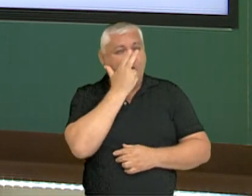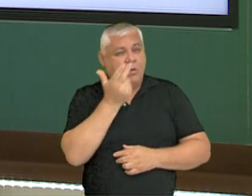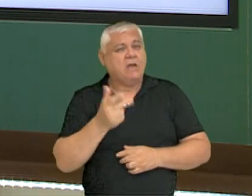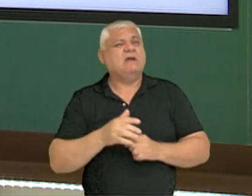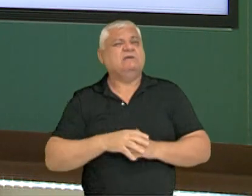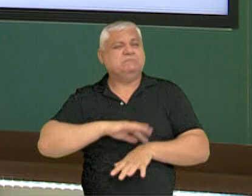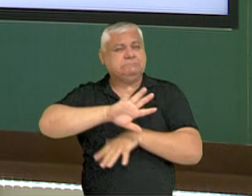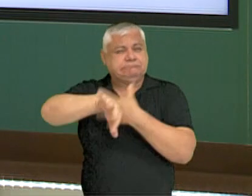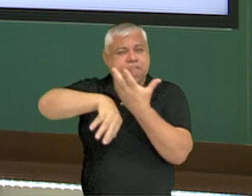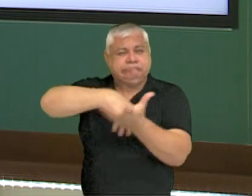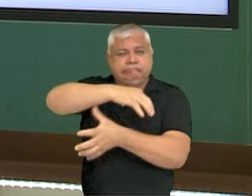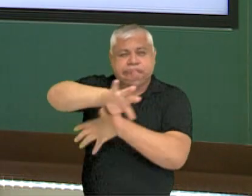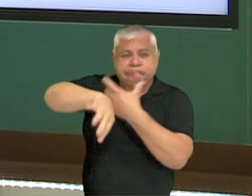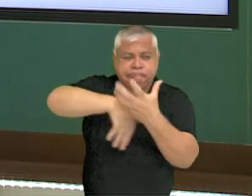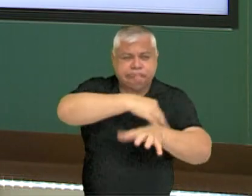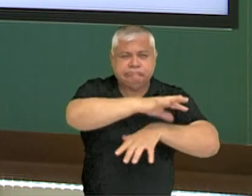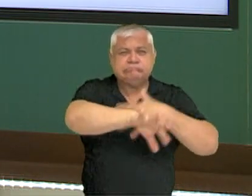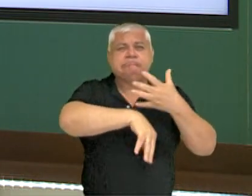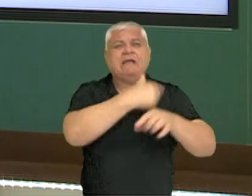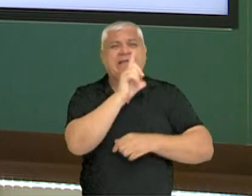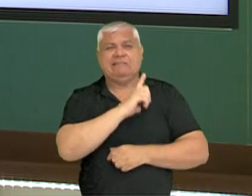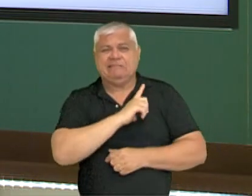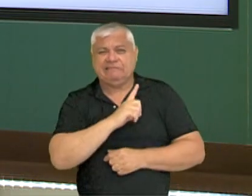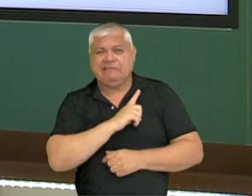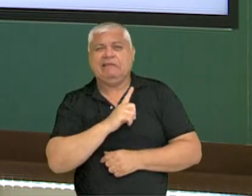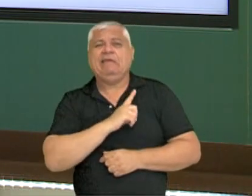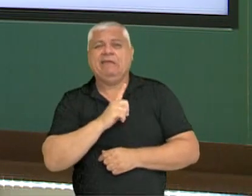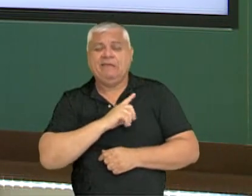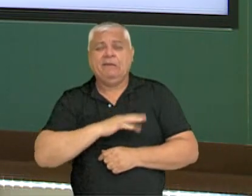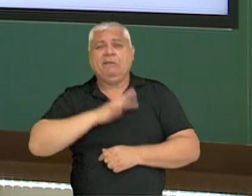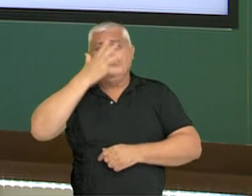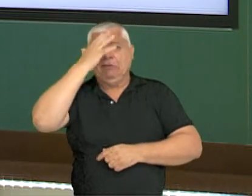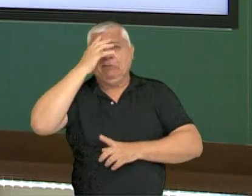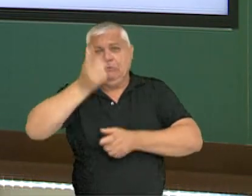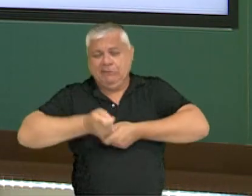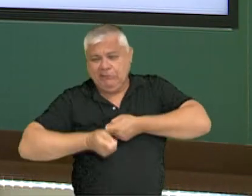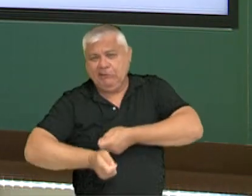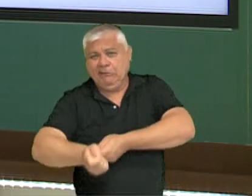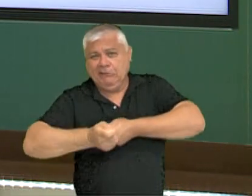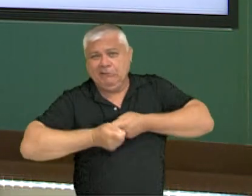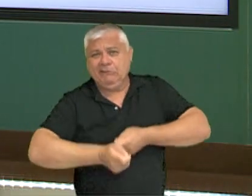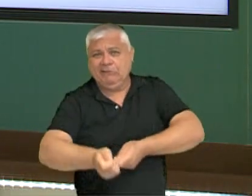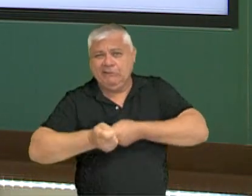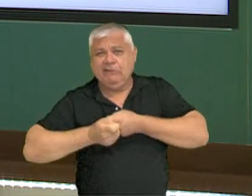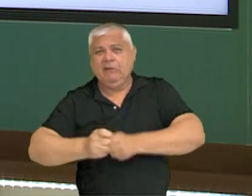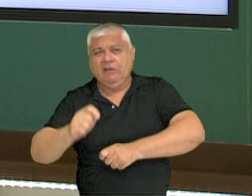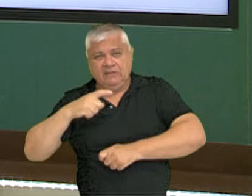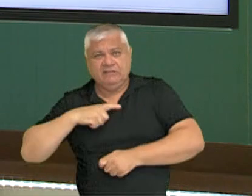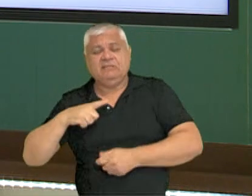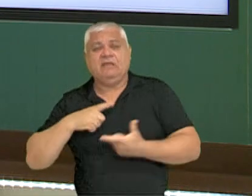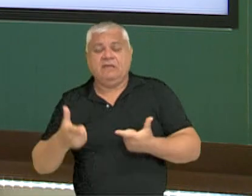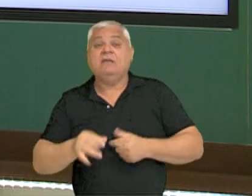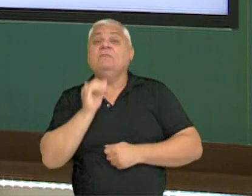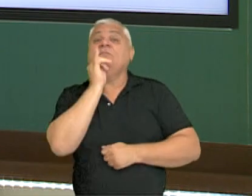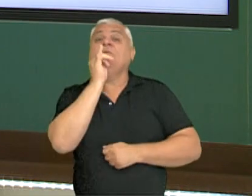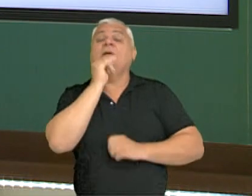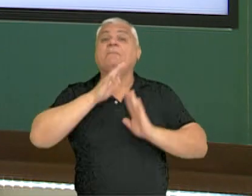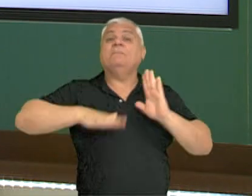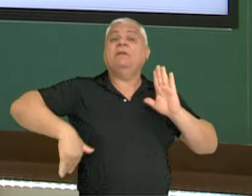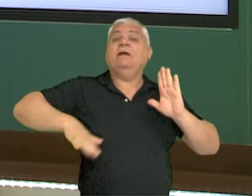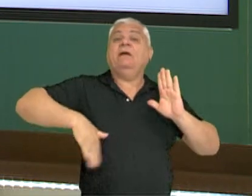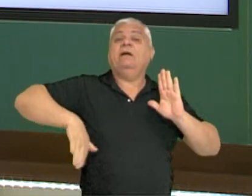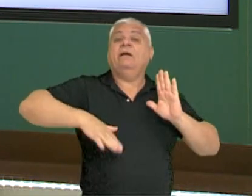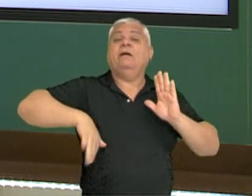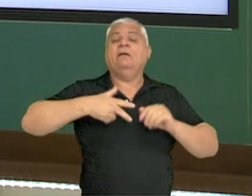mal organizados. Sempre que tem uma equipe muito grande que tem que atuar. Temporada de praia, por exemplo.